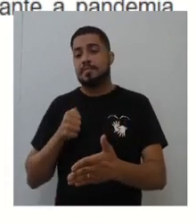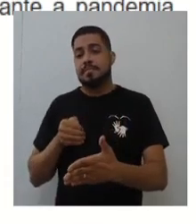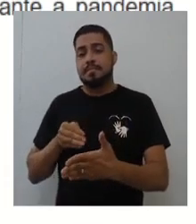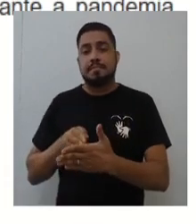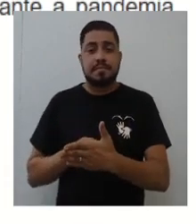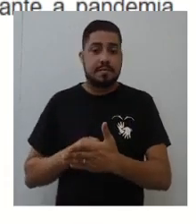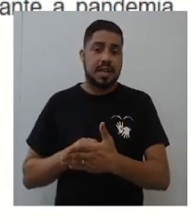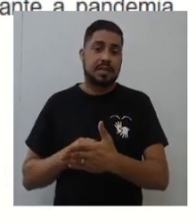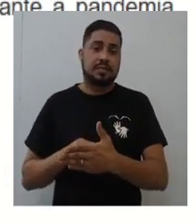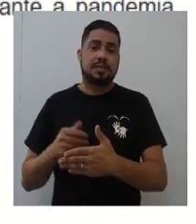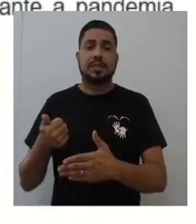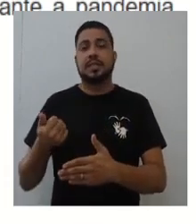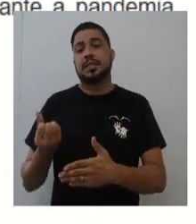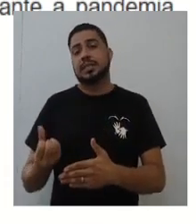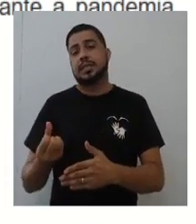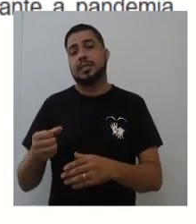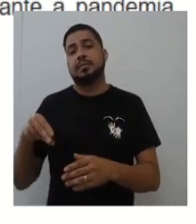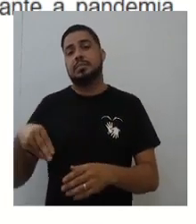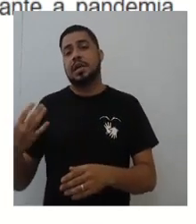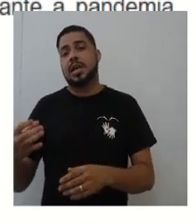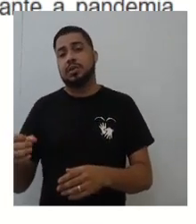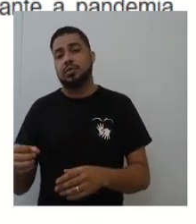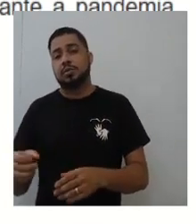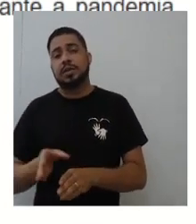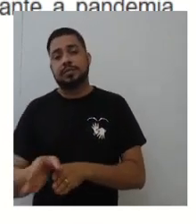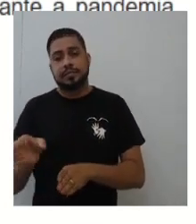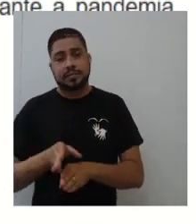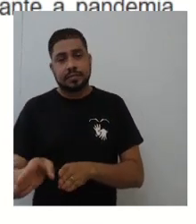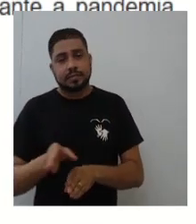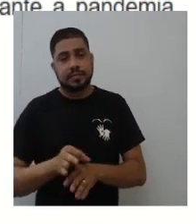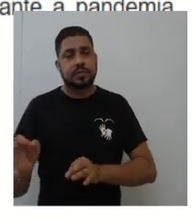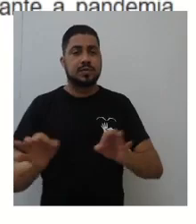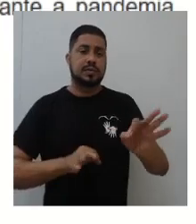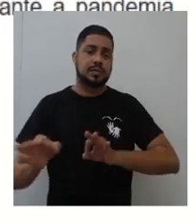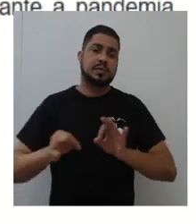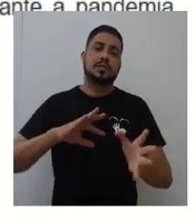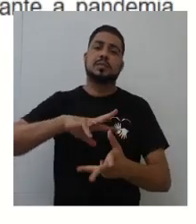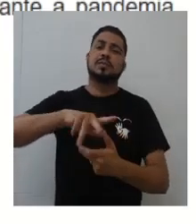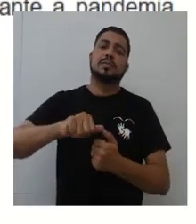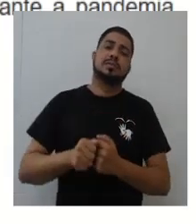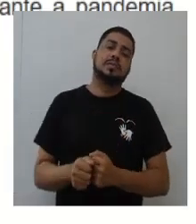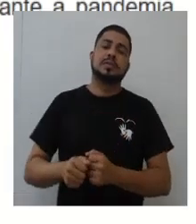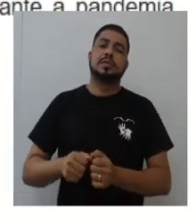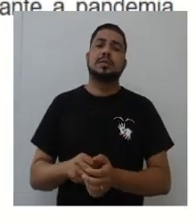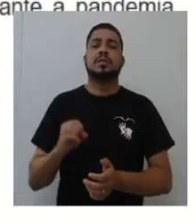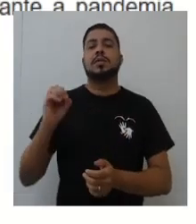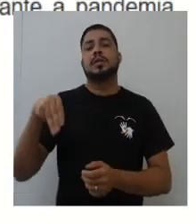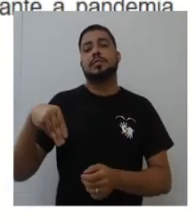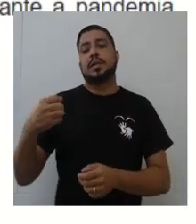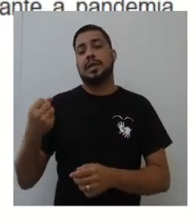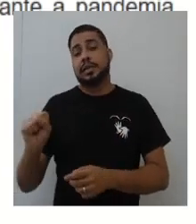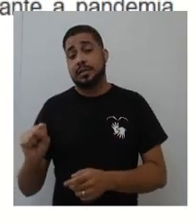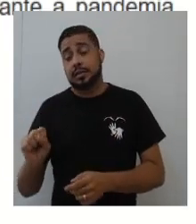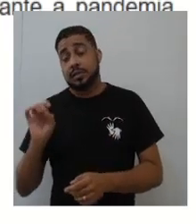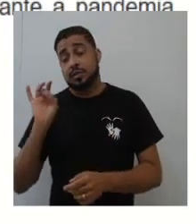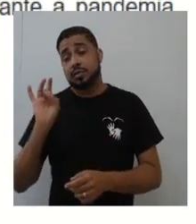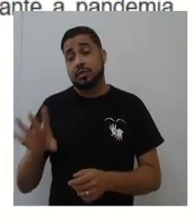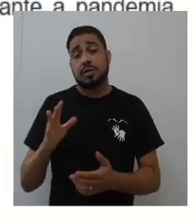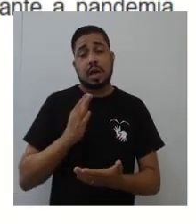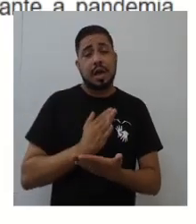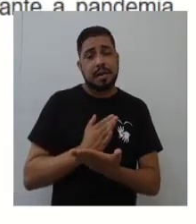o dia 16 de março para seguir as recomendações da Organização Mundial de Saúde, OMS. apenas a